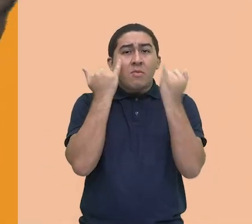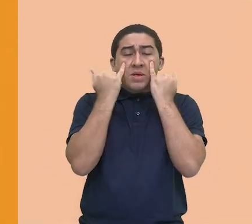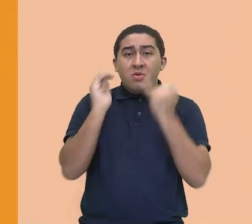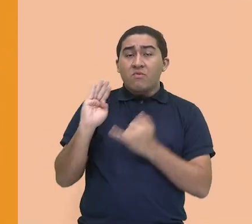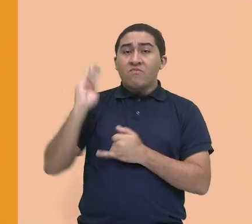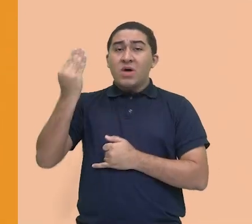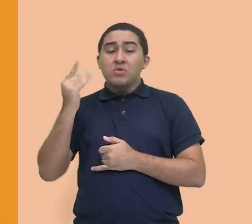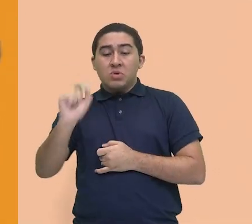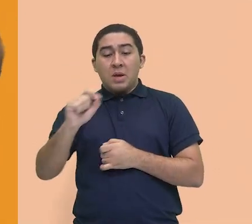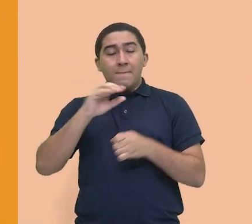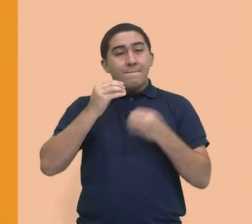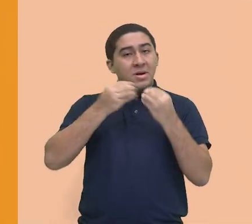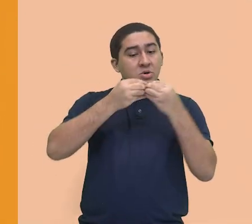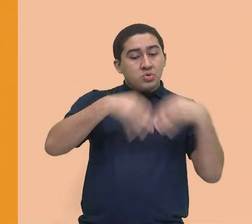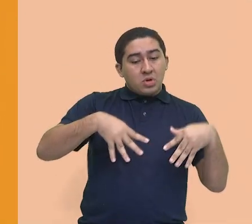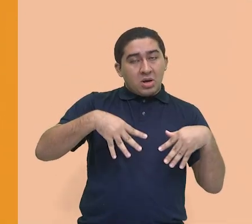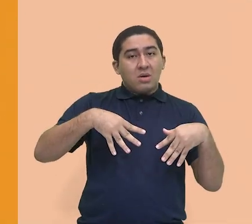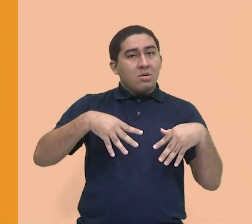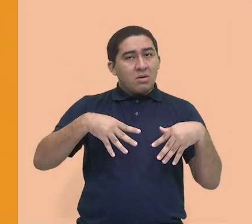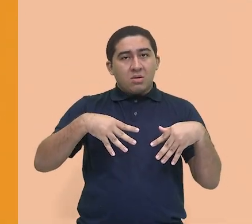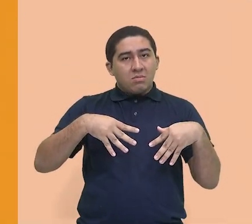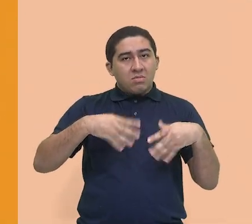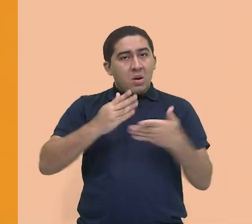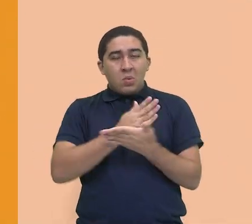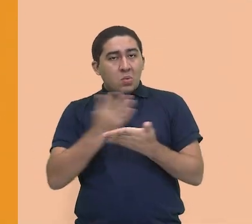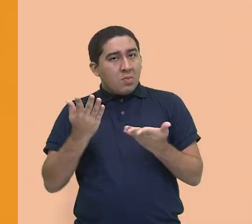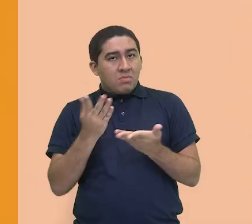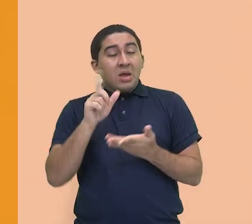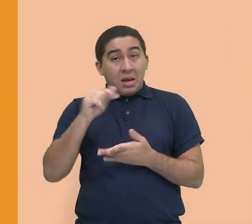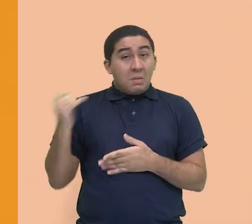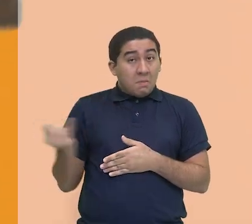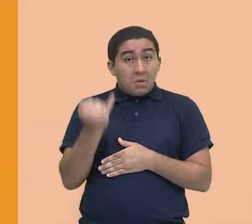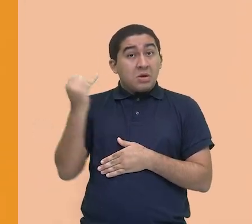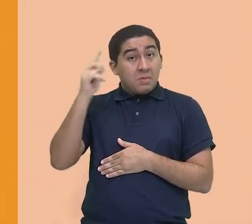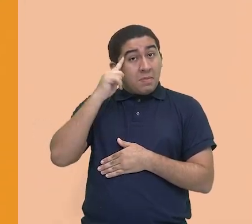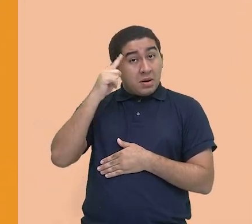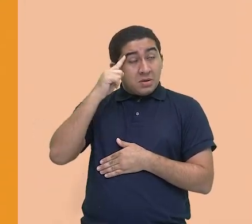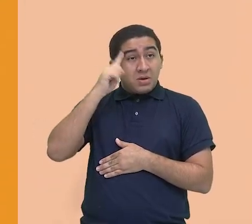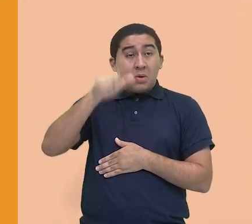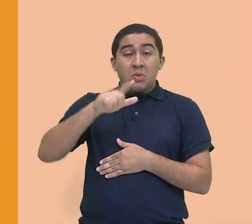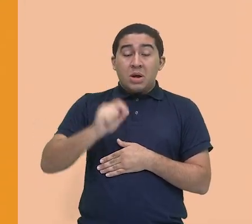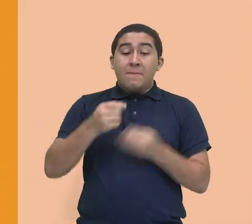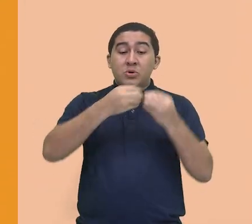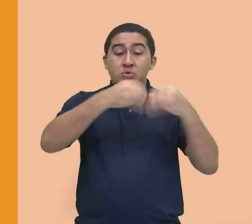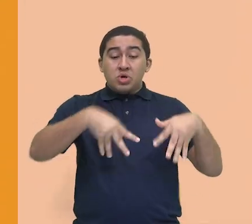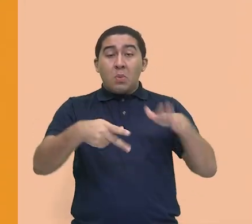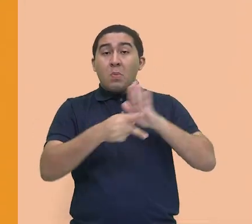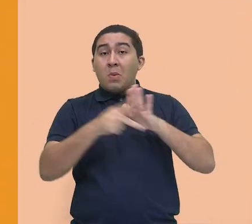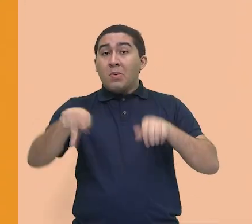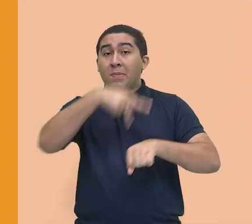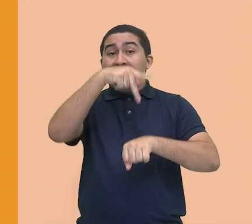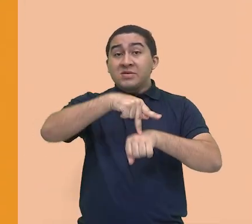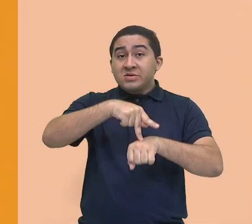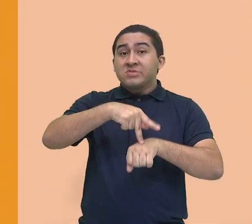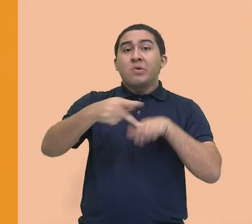para prejudicar A ou B. Isso é importante. Para prejudicar o próprio Estado, a própria